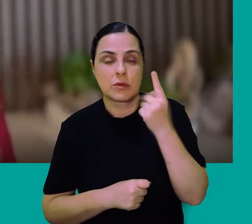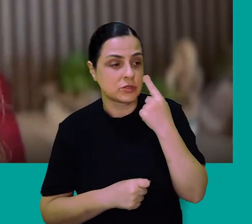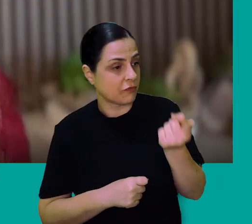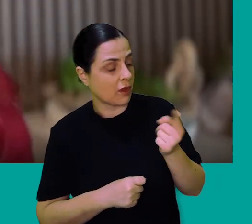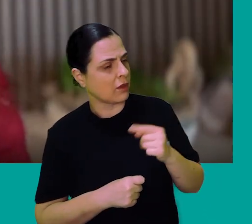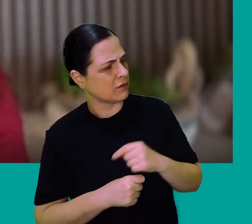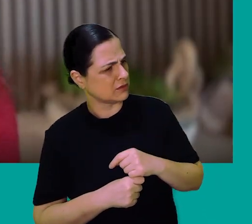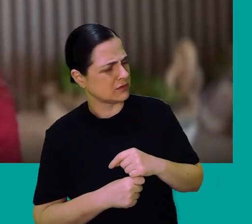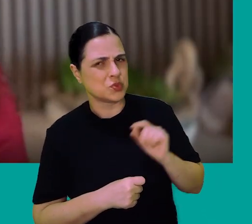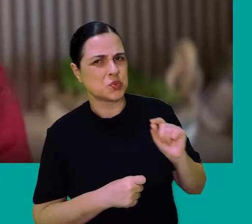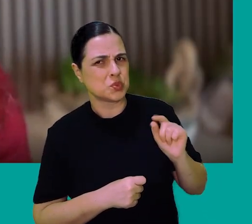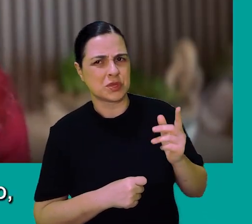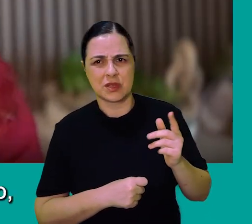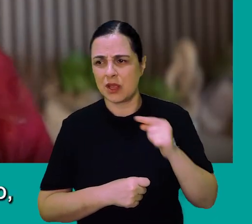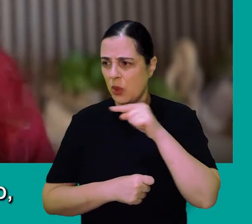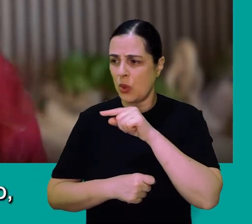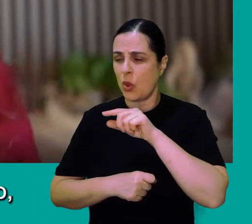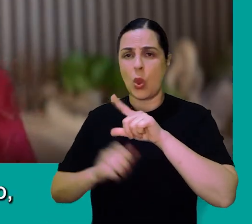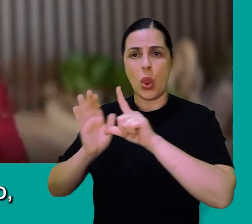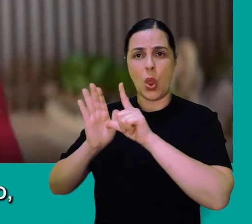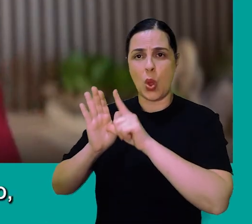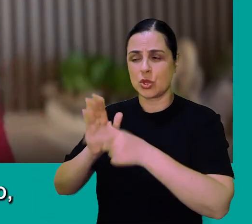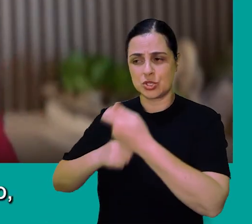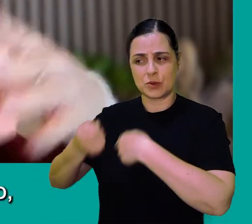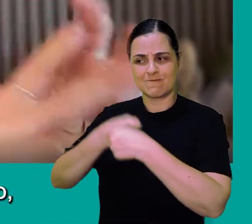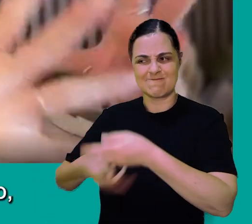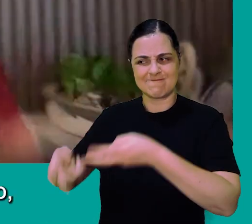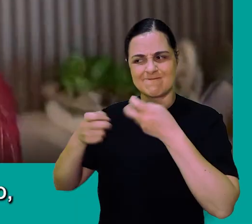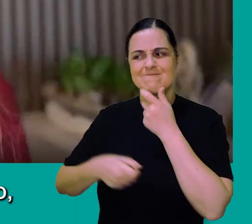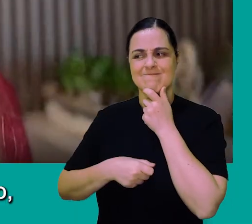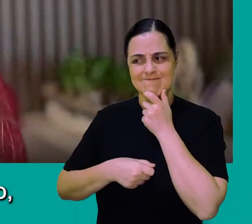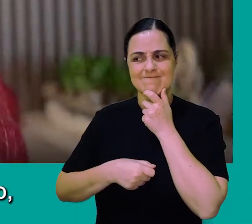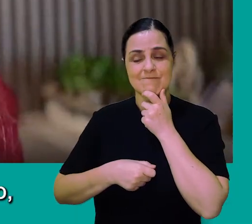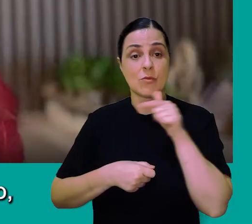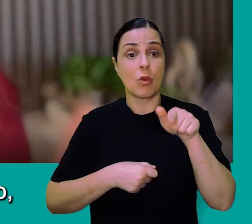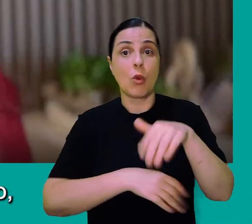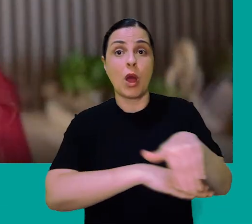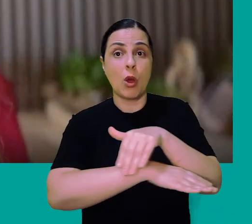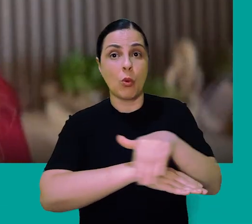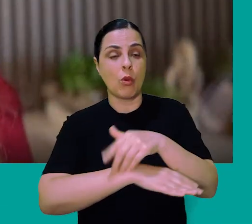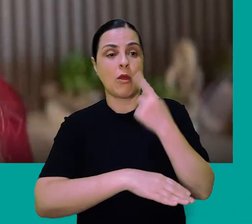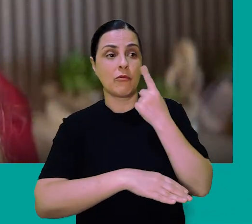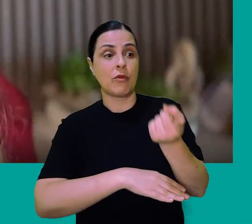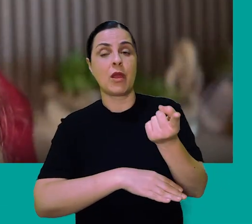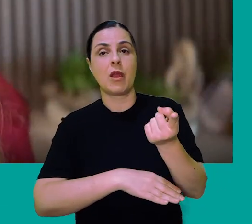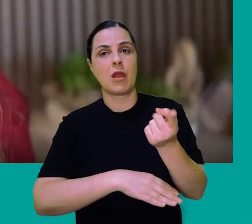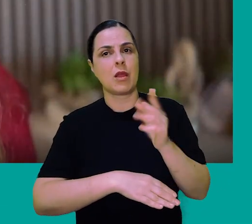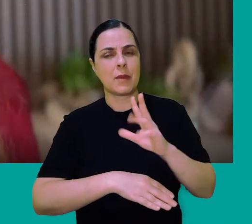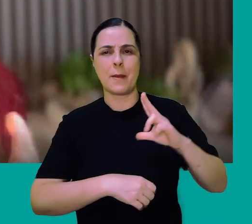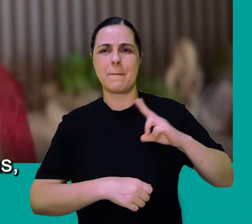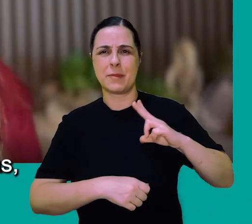que está acontecendo, você vai numa loja, você entende a dinâmica, você sai na rua, você entende isso. No âmbito